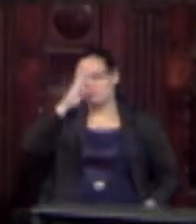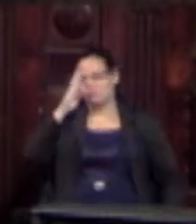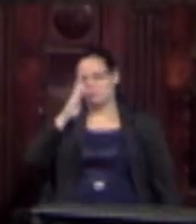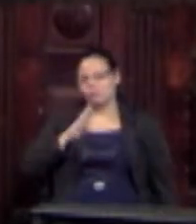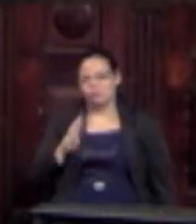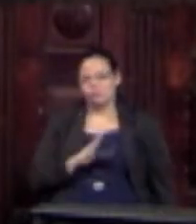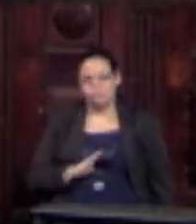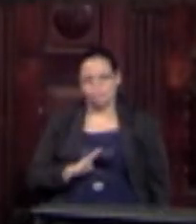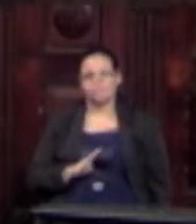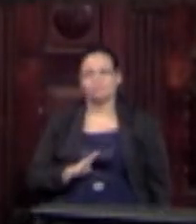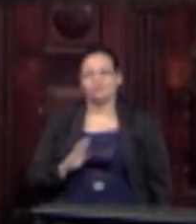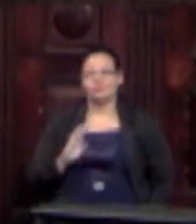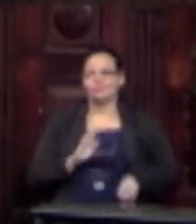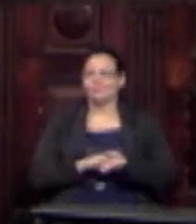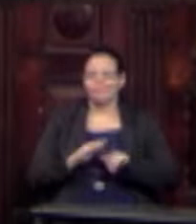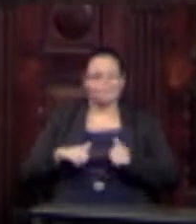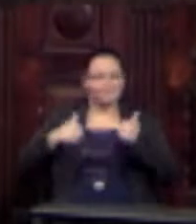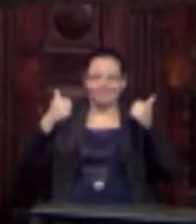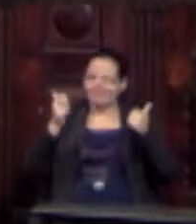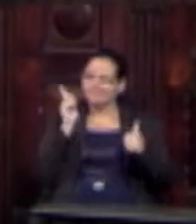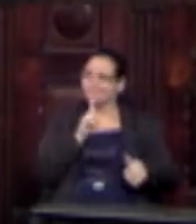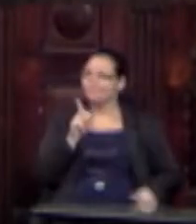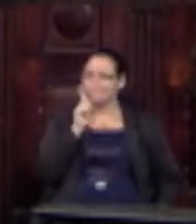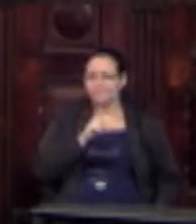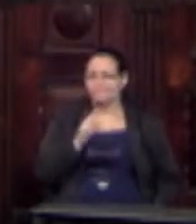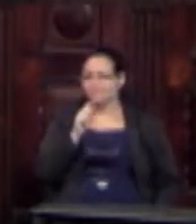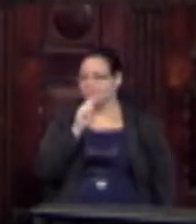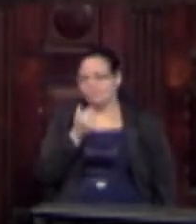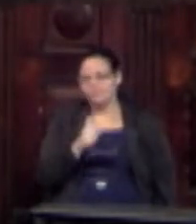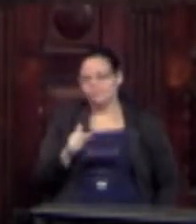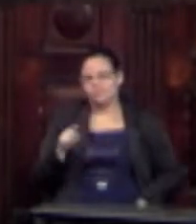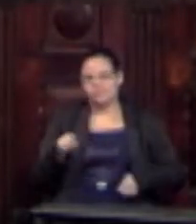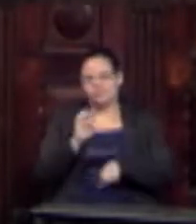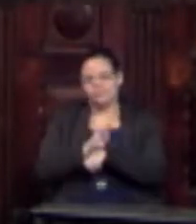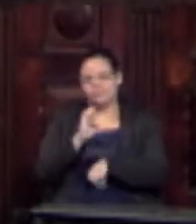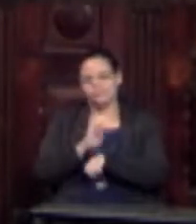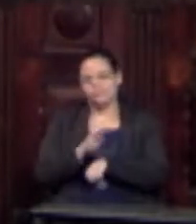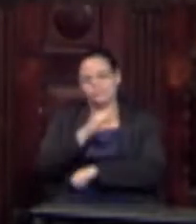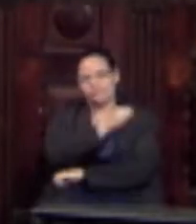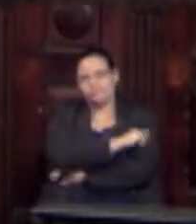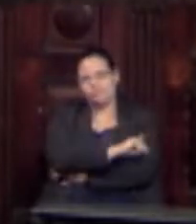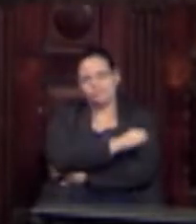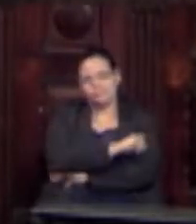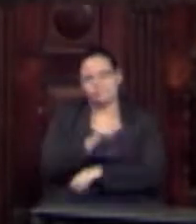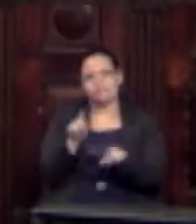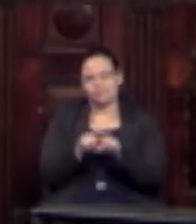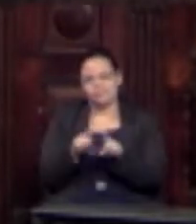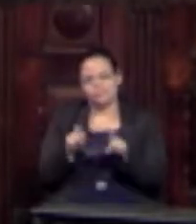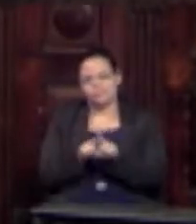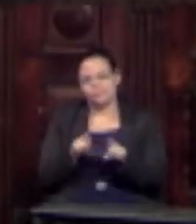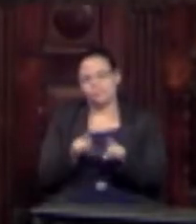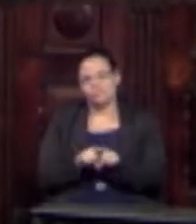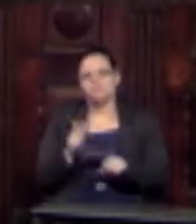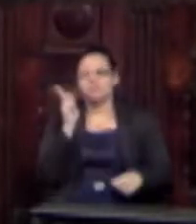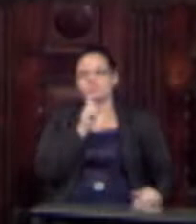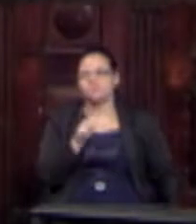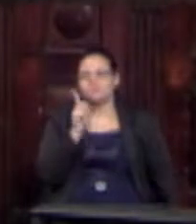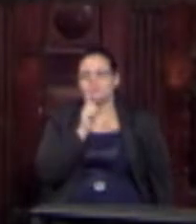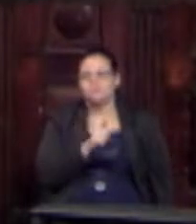se recuperar sem que o Estado do Rio de Janeiro também se